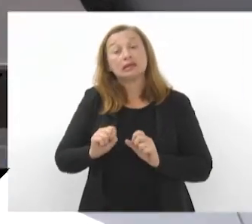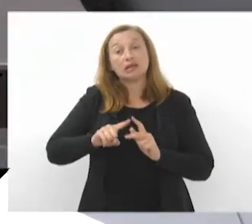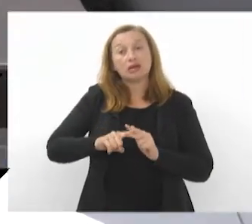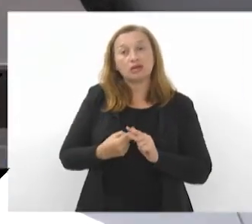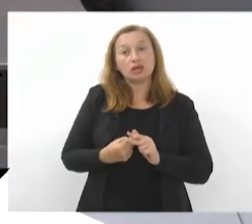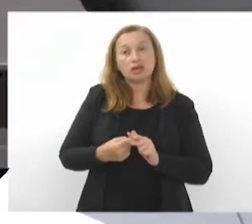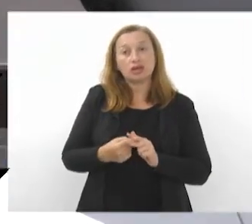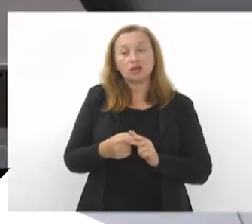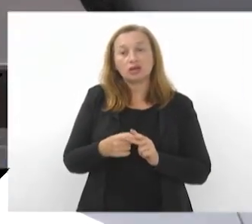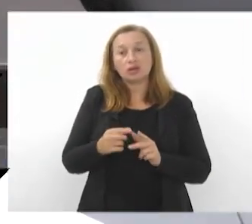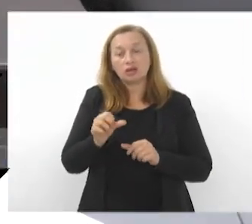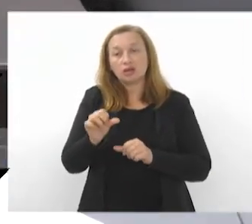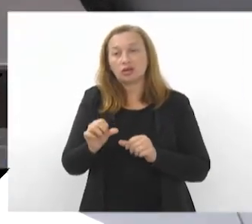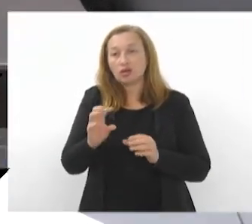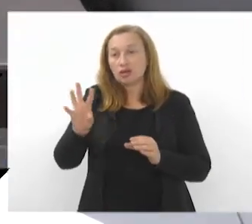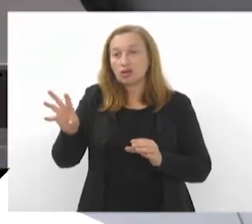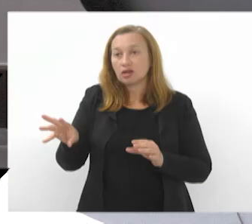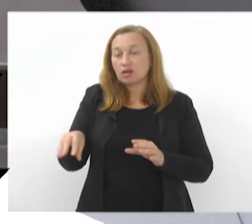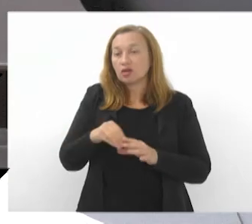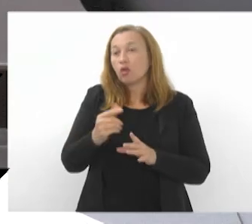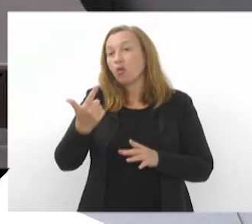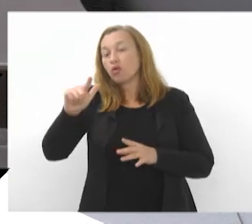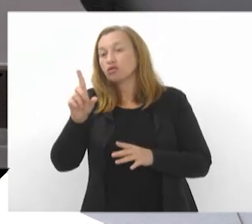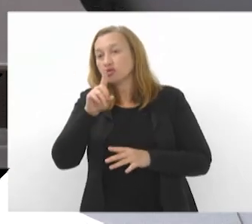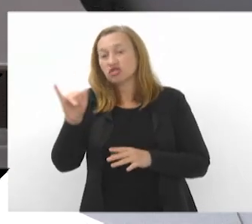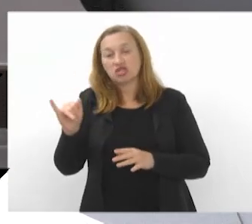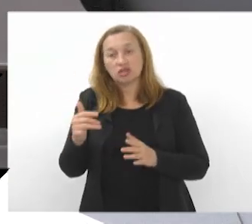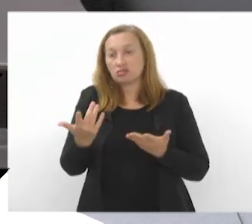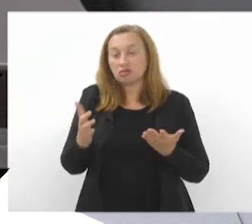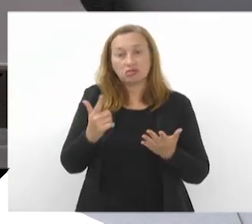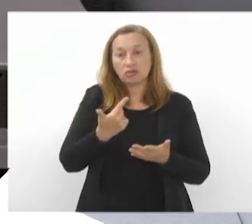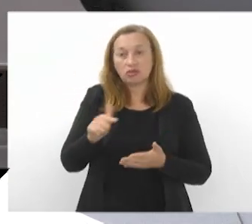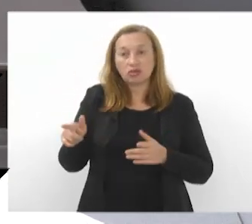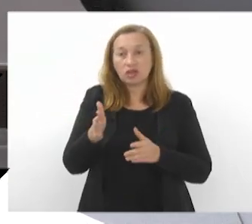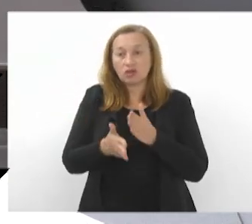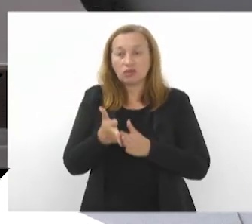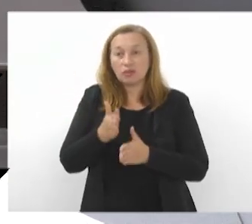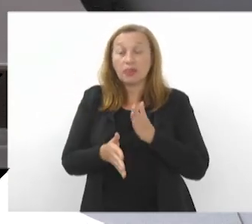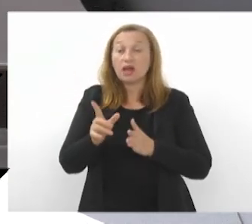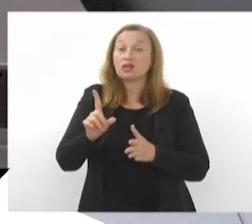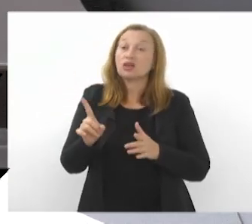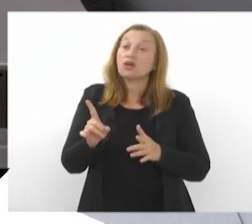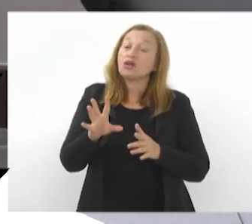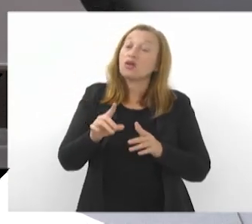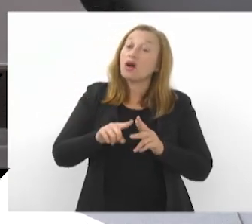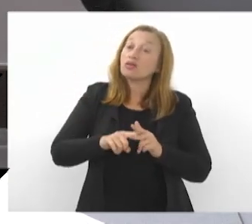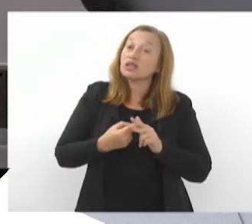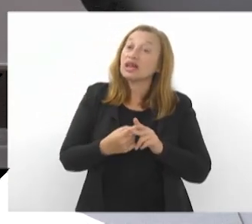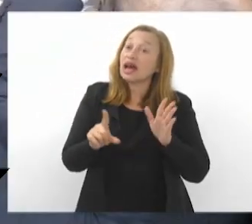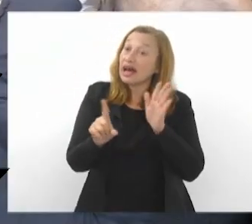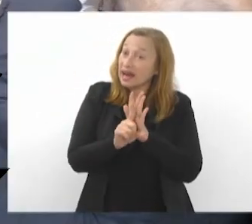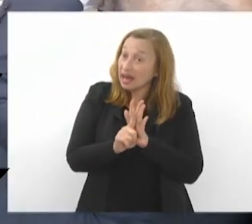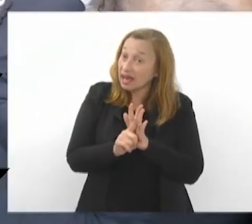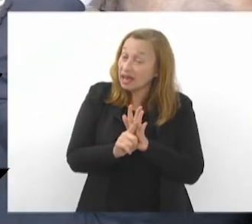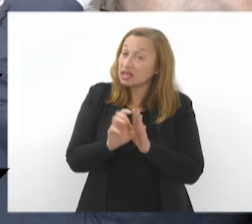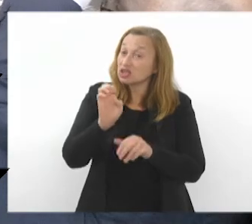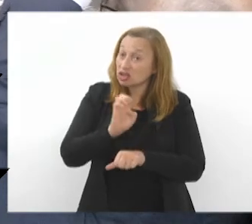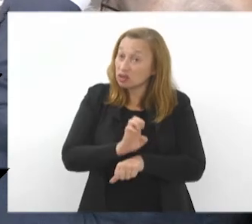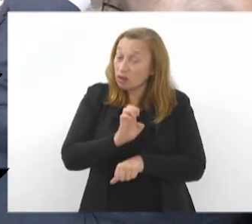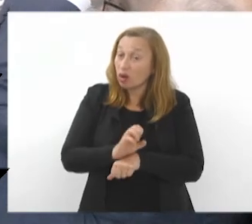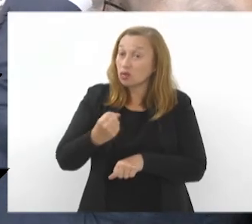outra data, não há isso. obstáculo. A lei altera a lei substitutiva do projeto de lei, altera a lei estadual